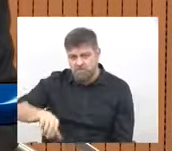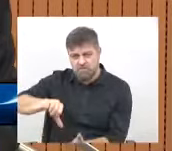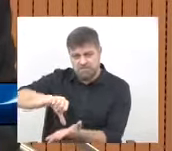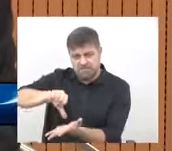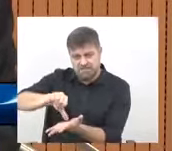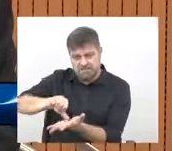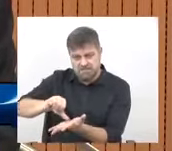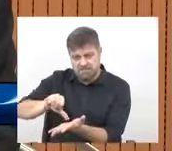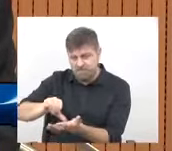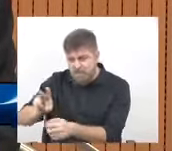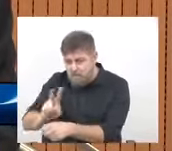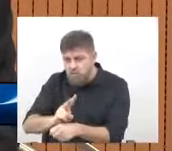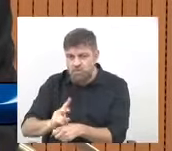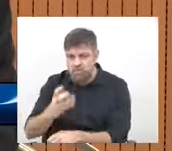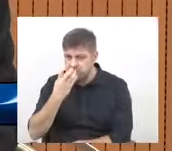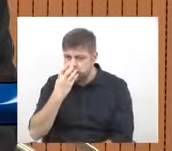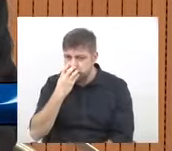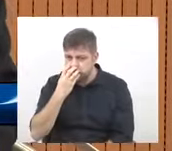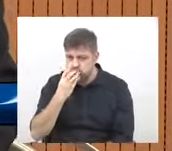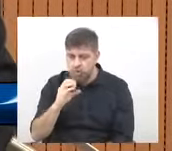Nós tivemos em contato